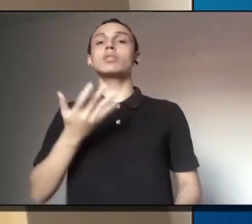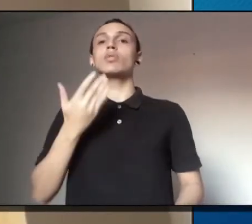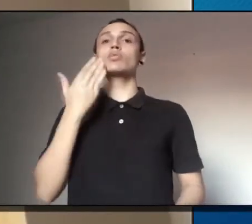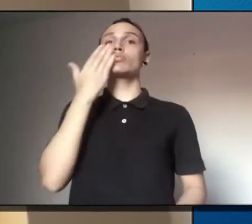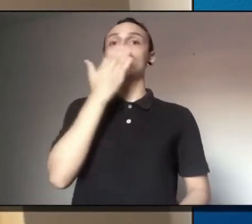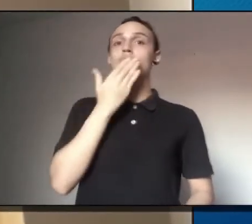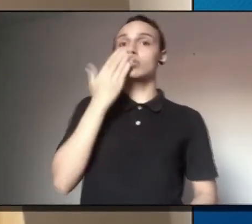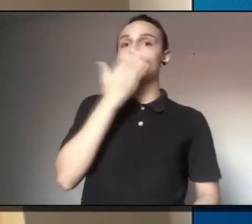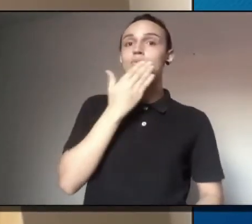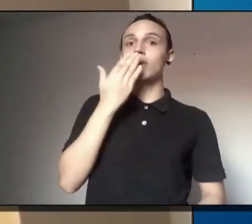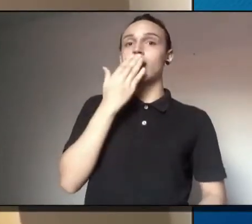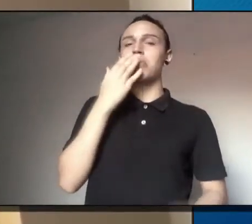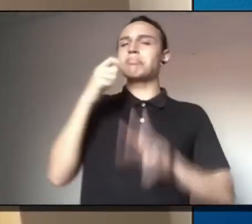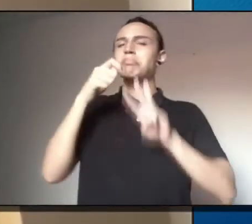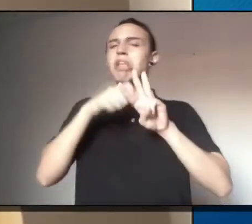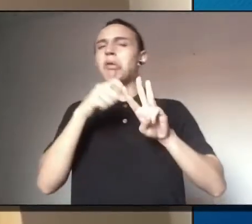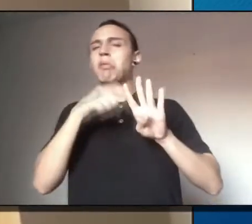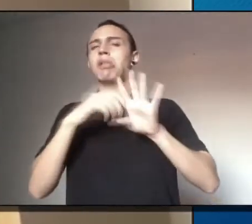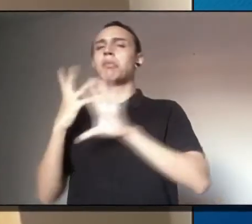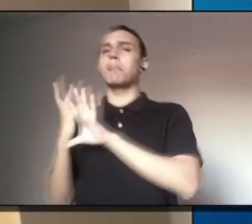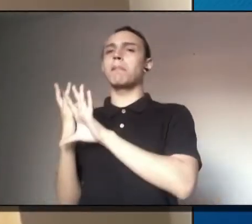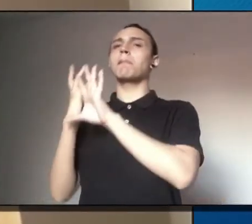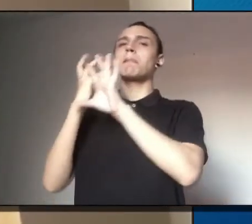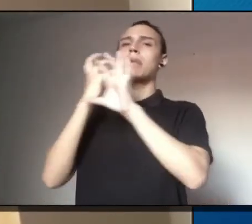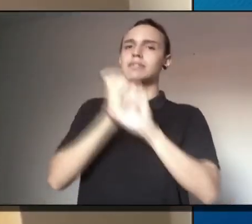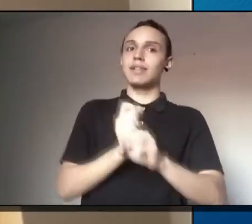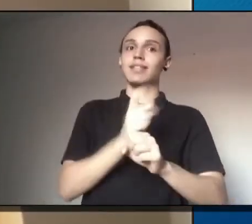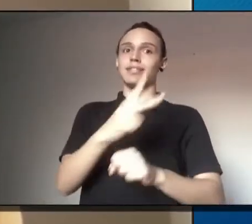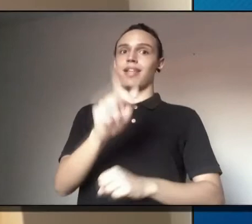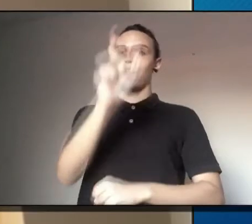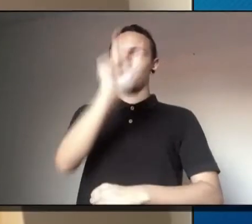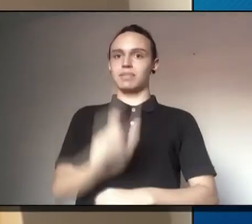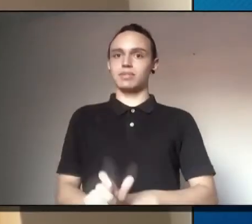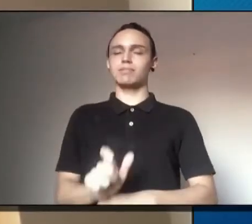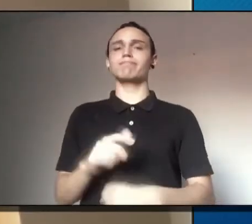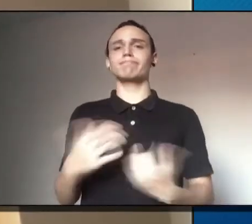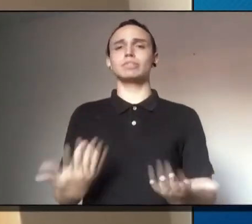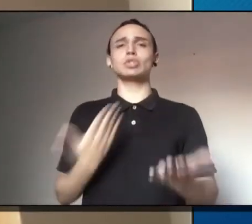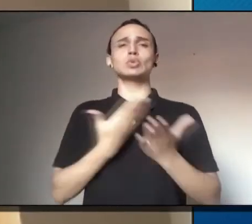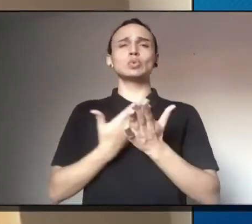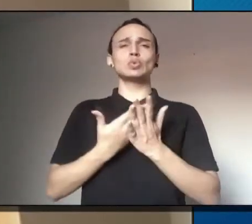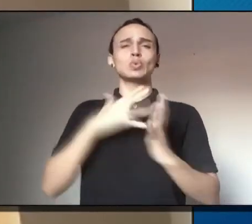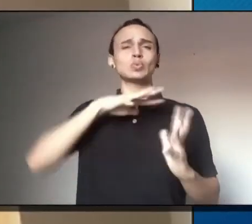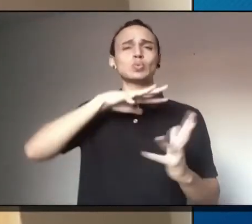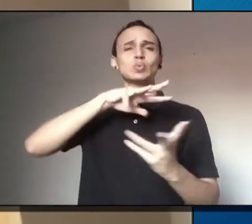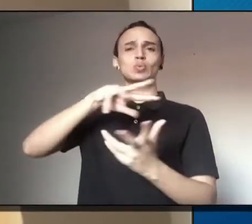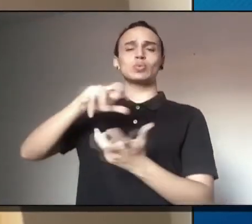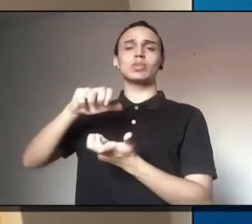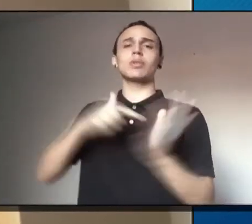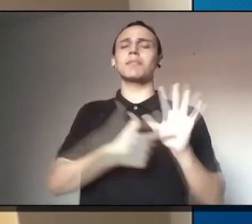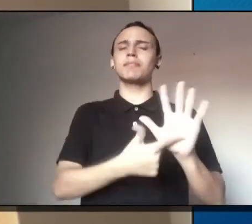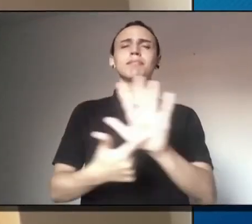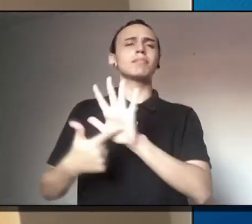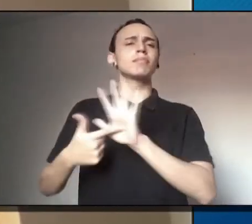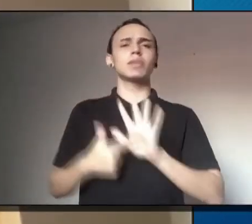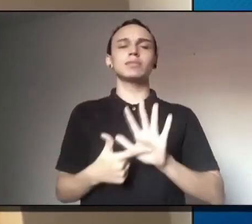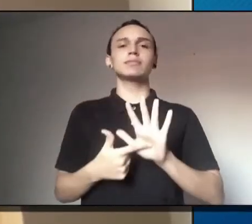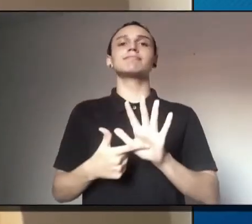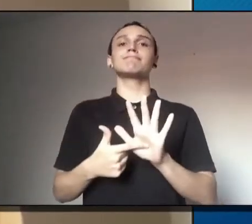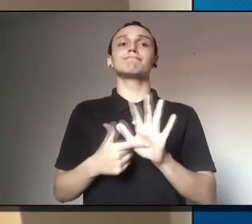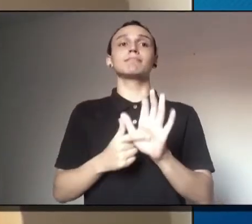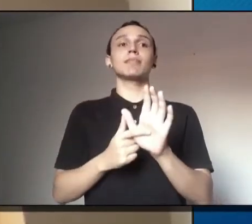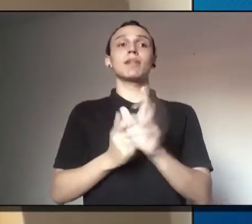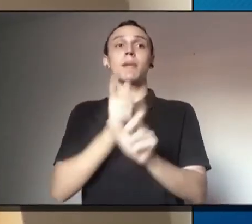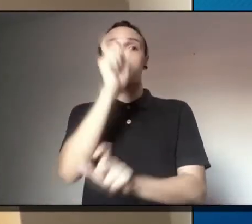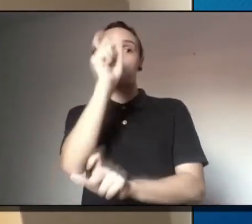daquele indivíduo. E os estudos internacionais já têm mostrado que os indivíduos com hemoglobina glicada de bom